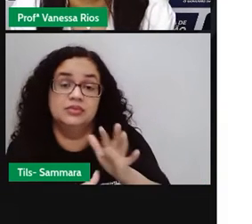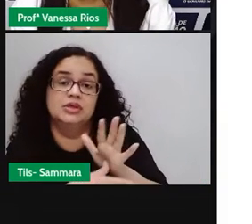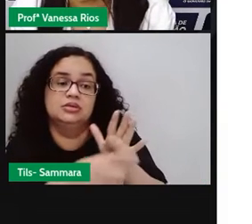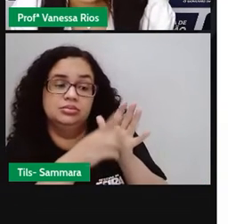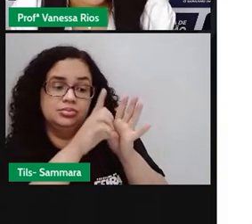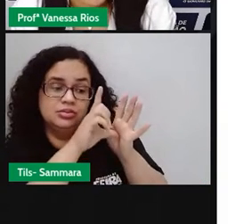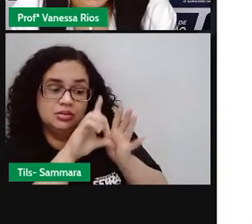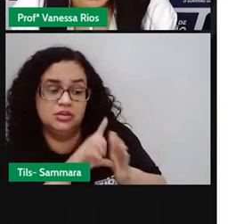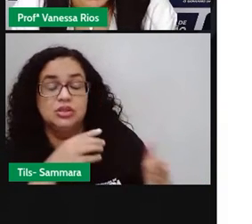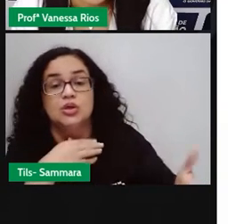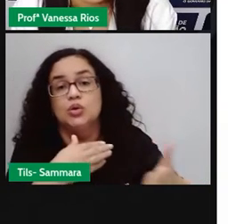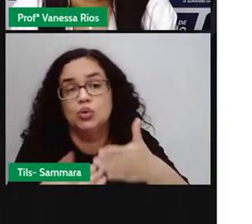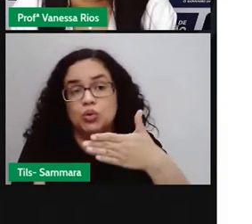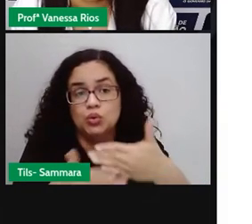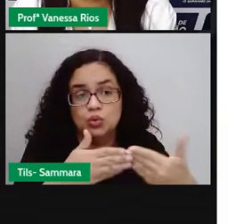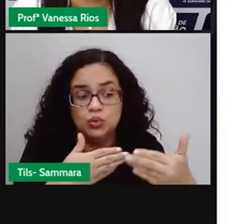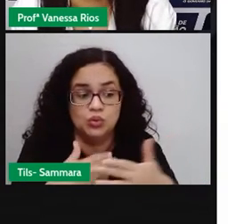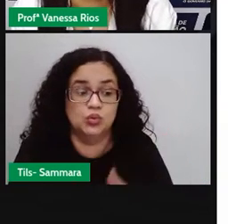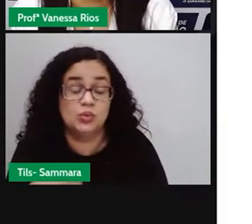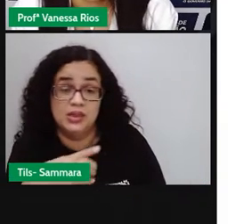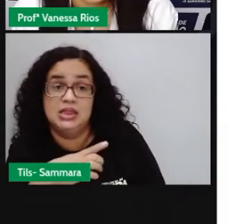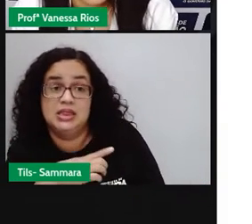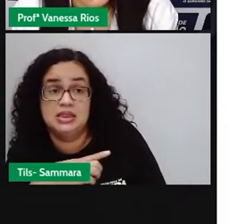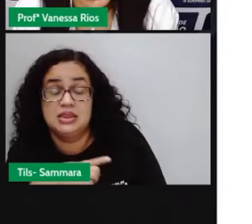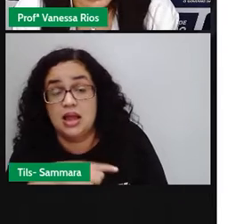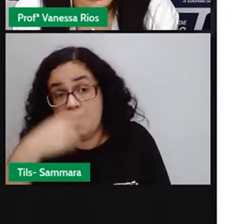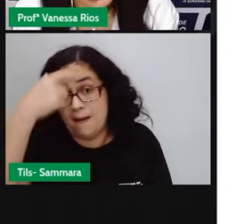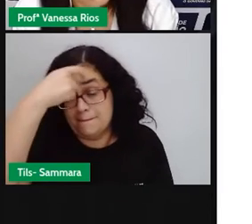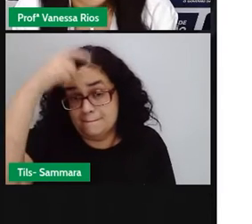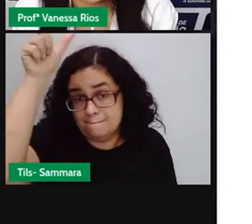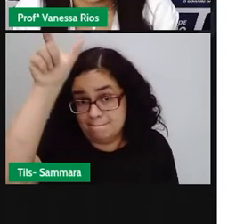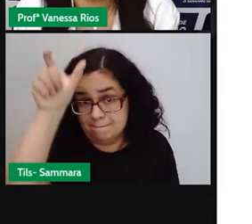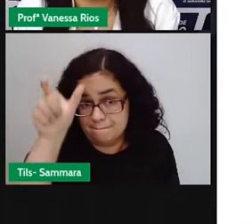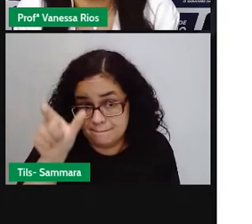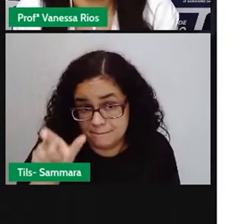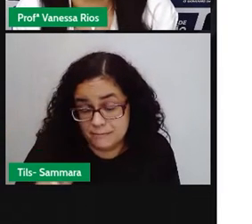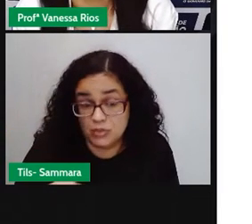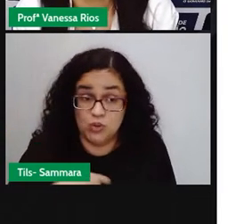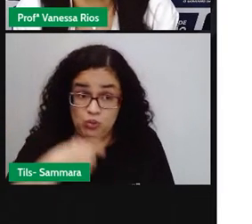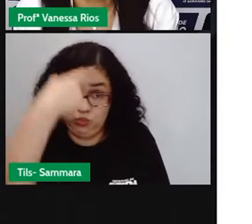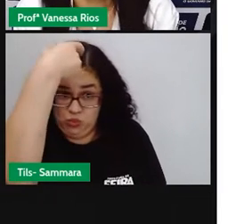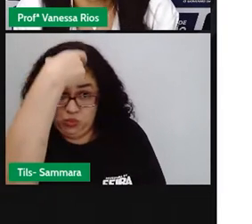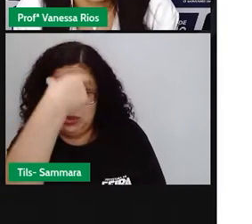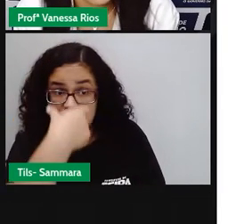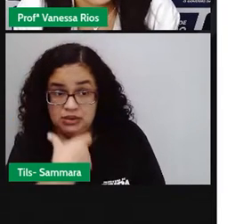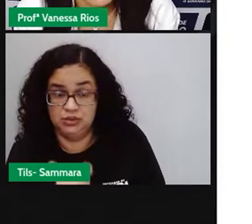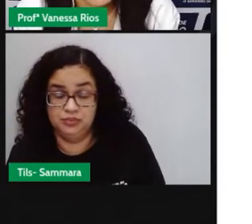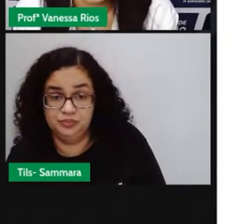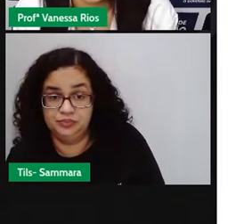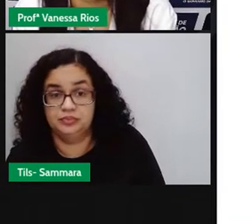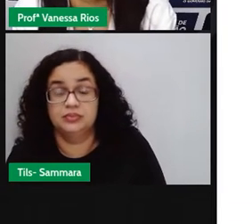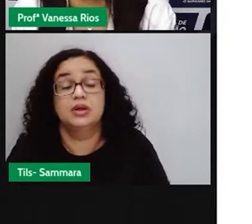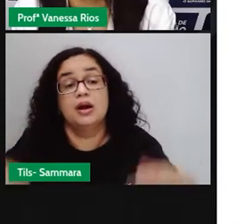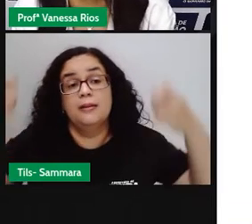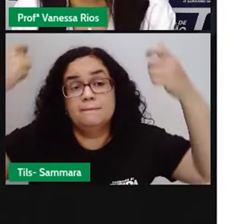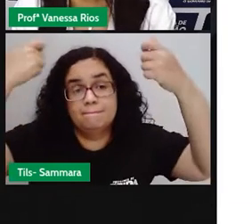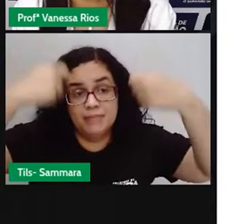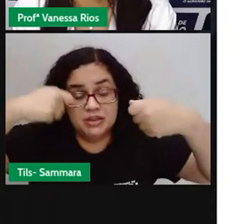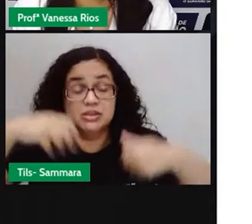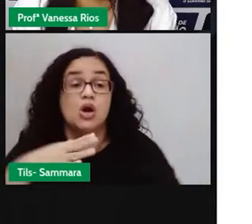de qualquer coisa, para que eu exerça a minha cidadania, para que eu seja realmente um cidadão, eu